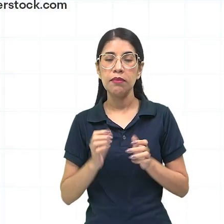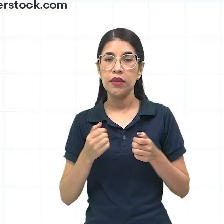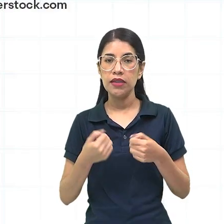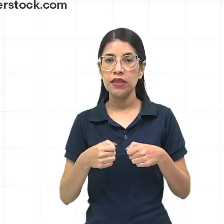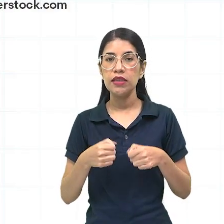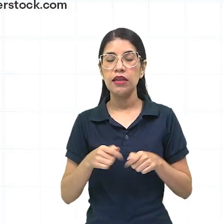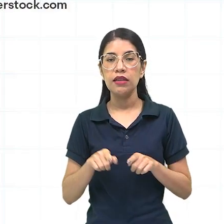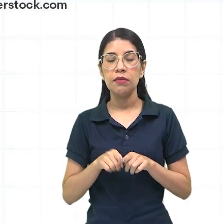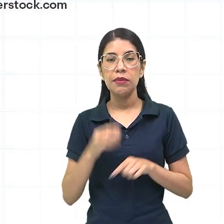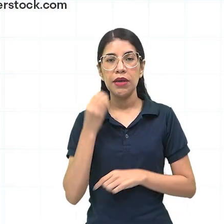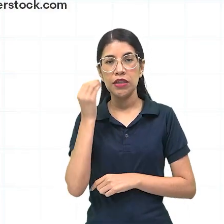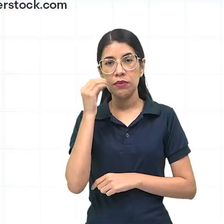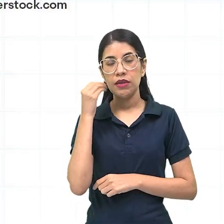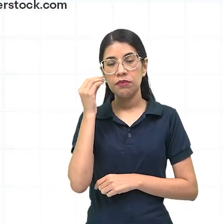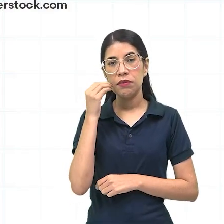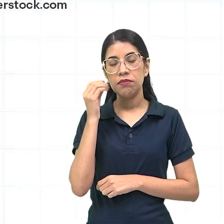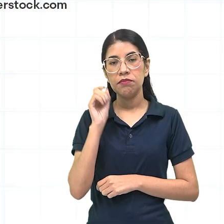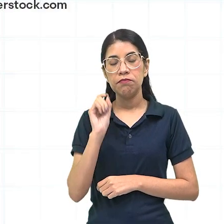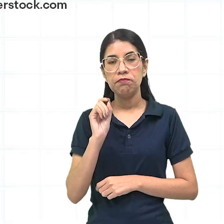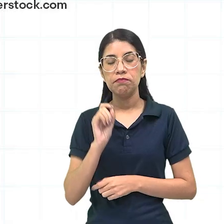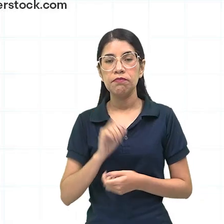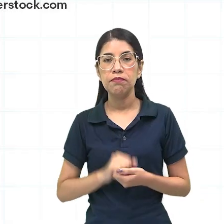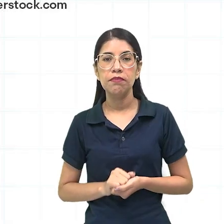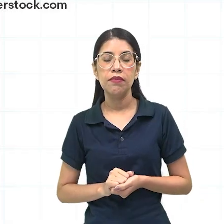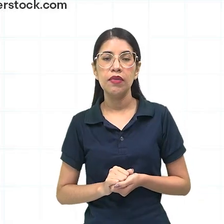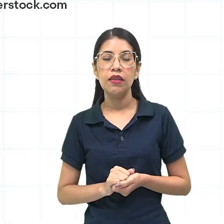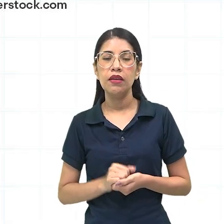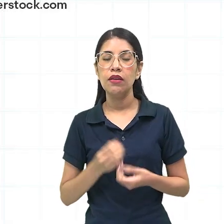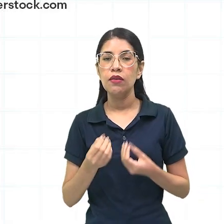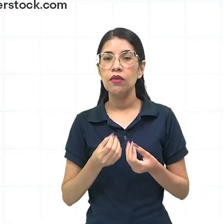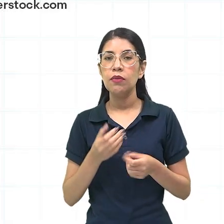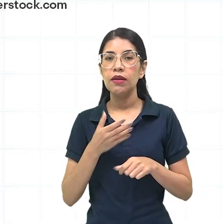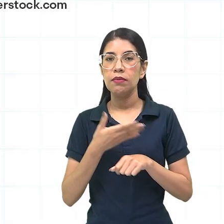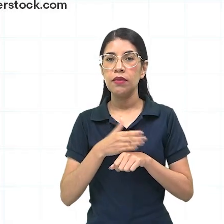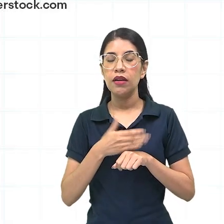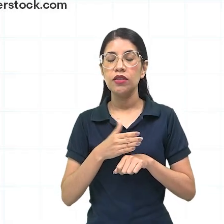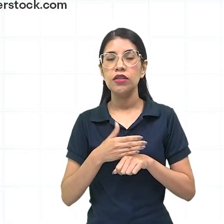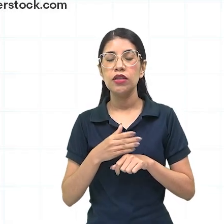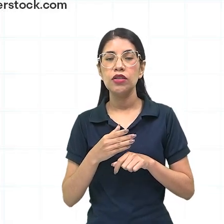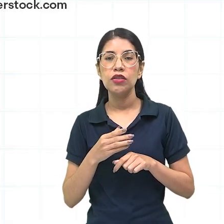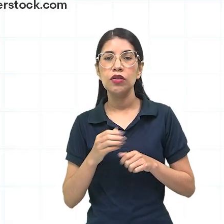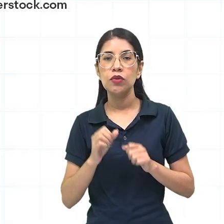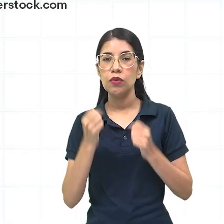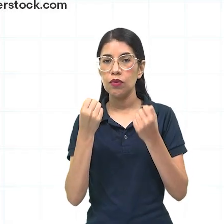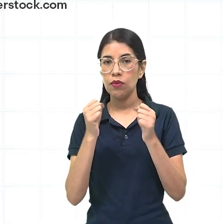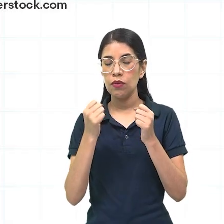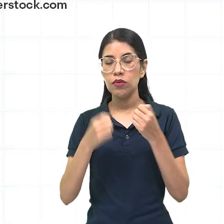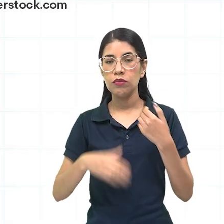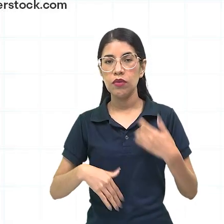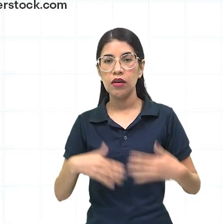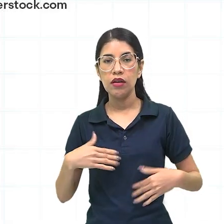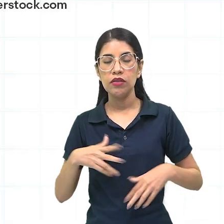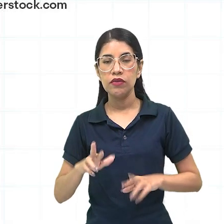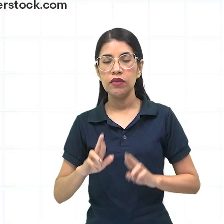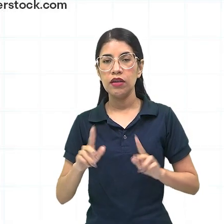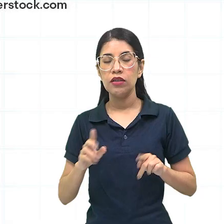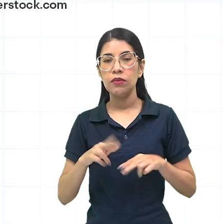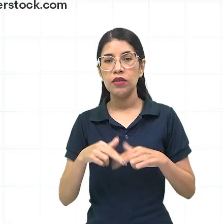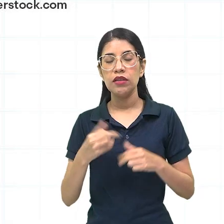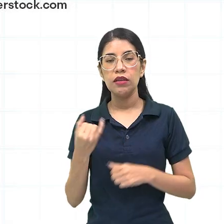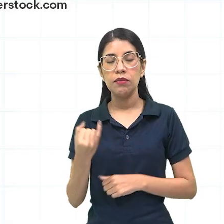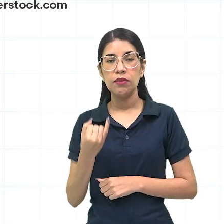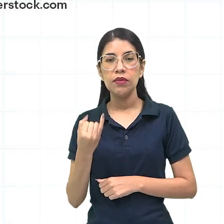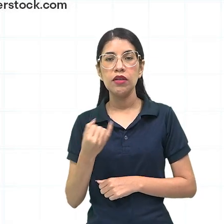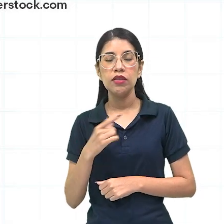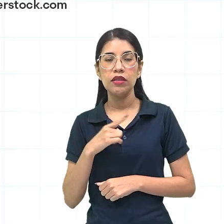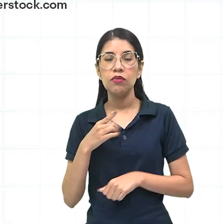praticar, até para experimentar também essa forma de prática corporal. Então, é interessante terem acesso a esse